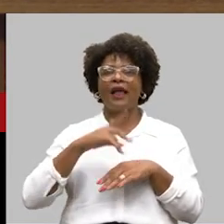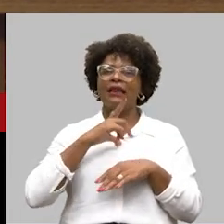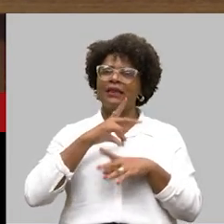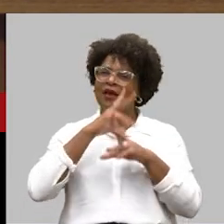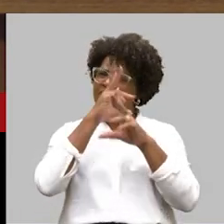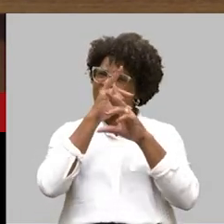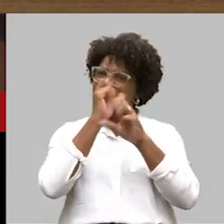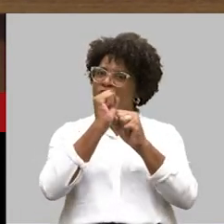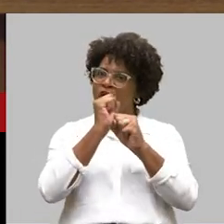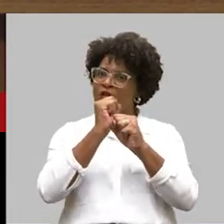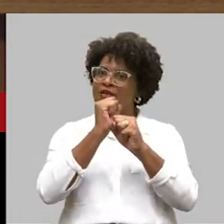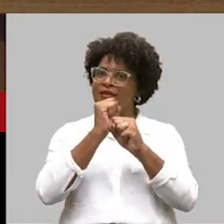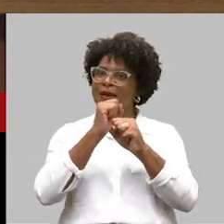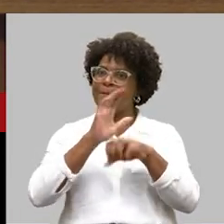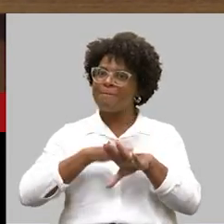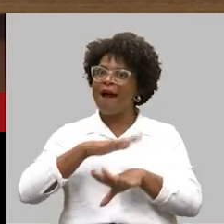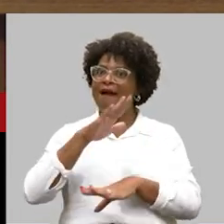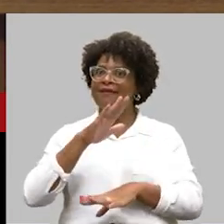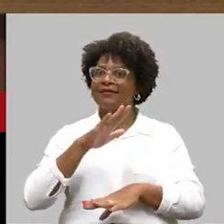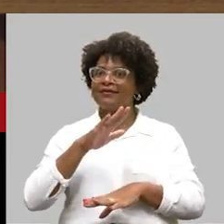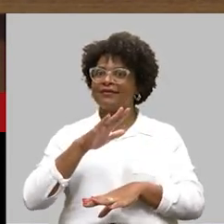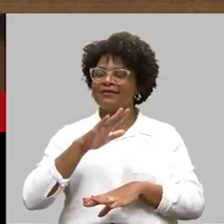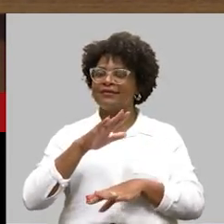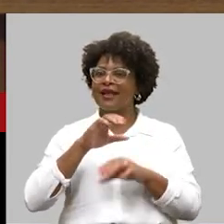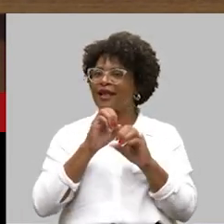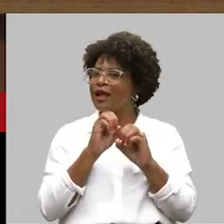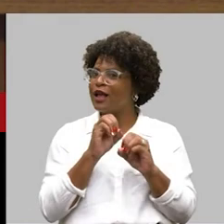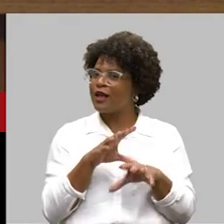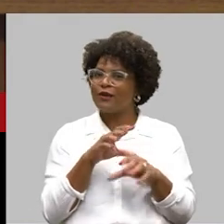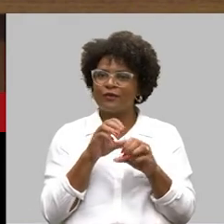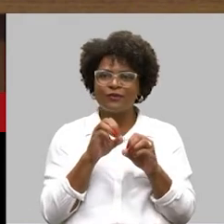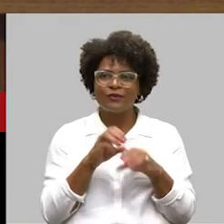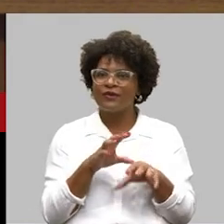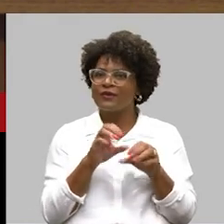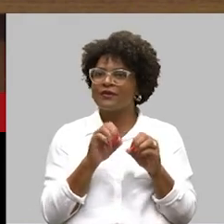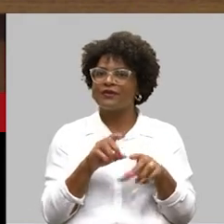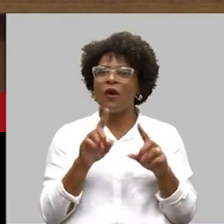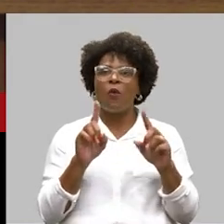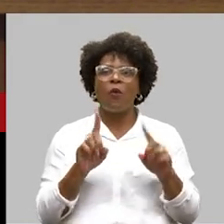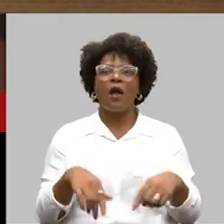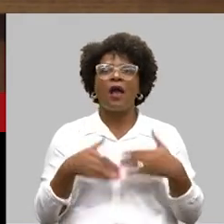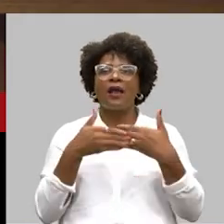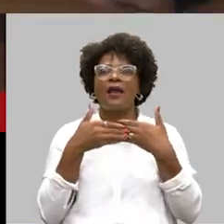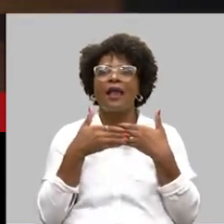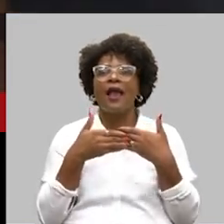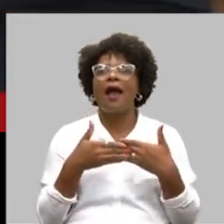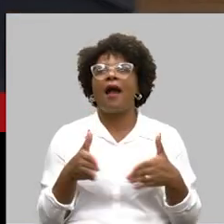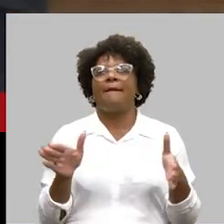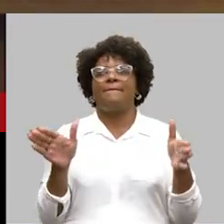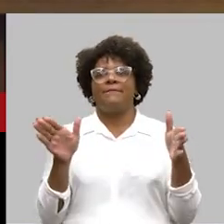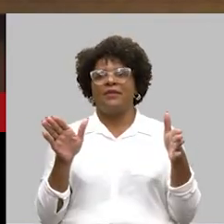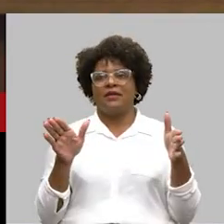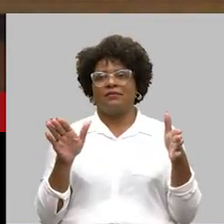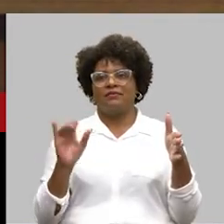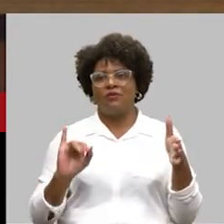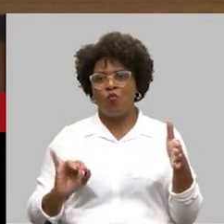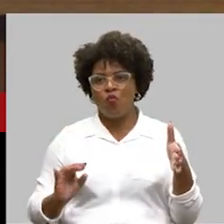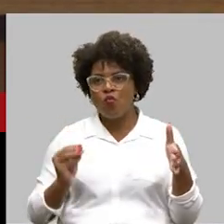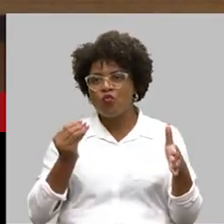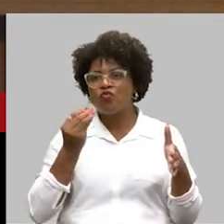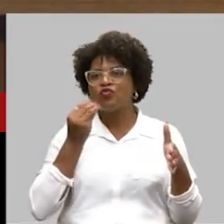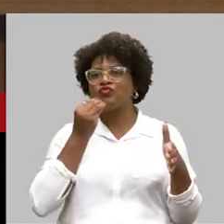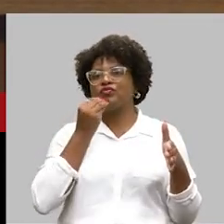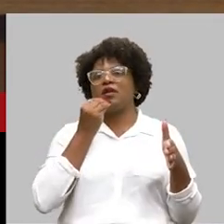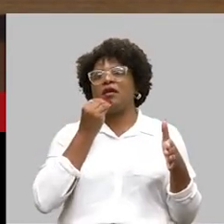muito vem muito gigante educação ela é a que abre o nosso caminho né a que abre a nossa história